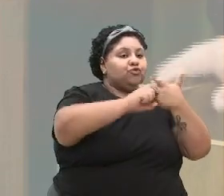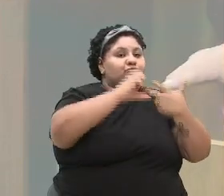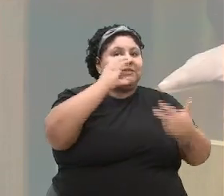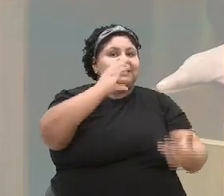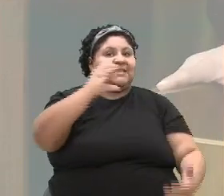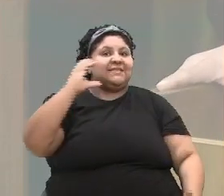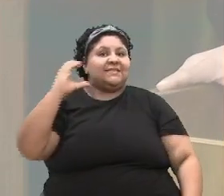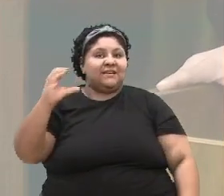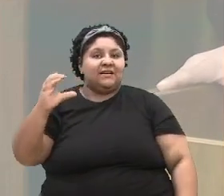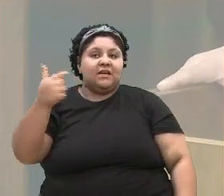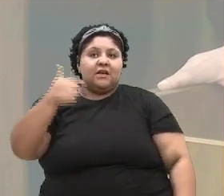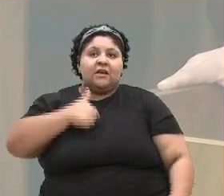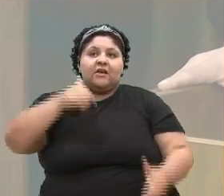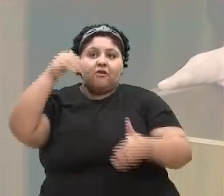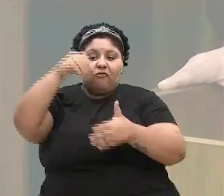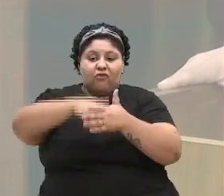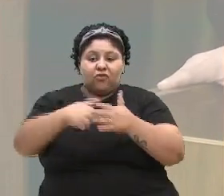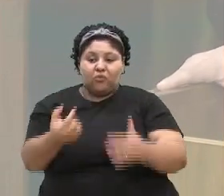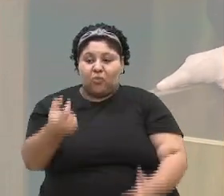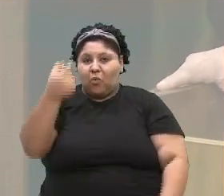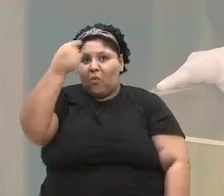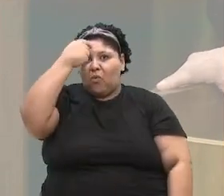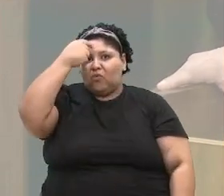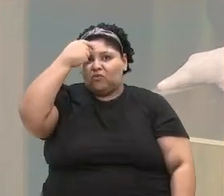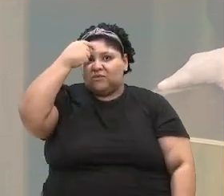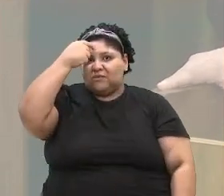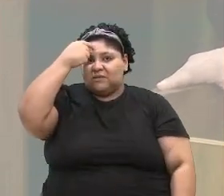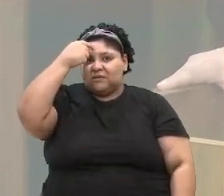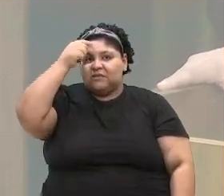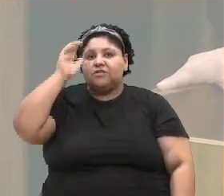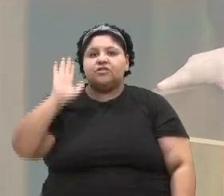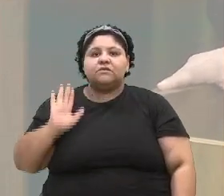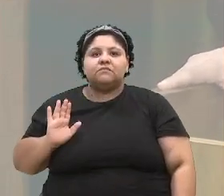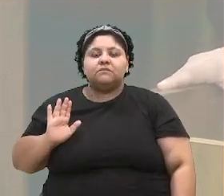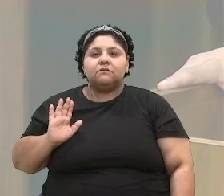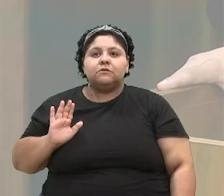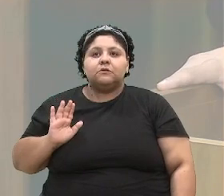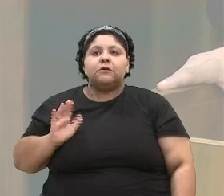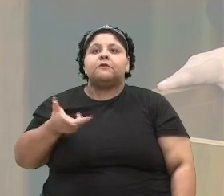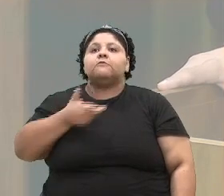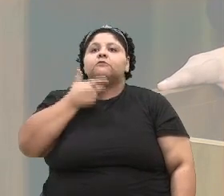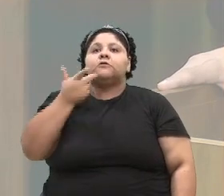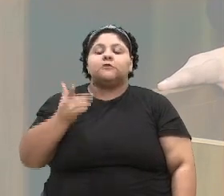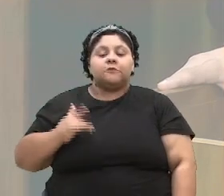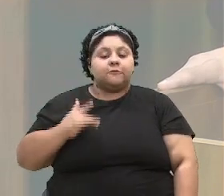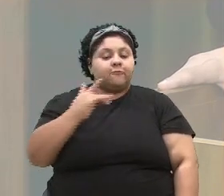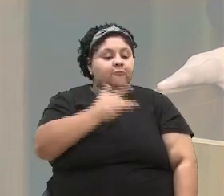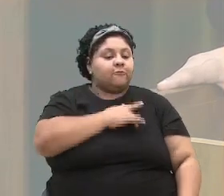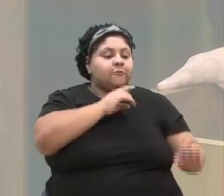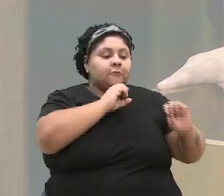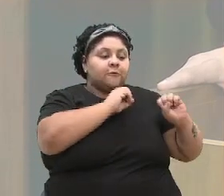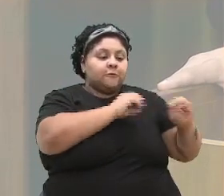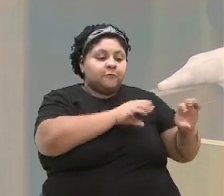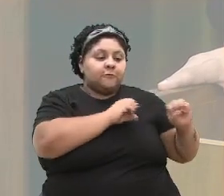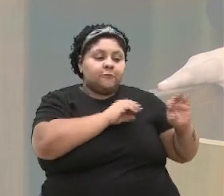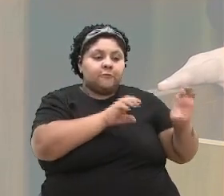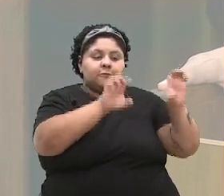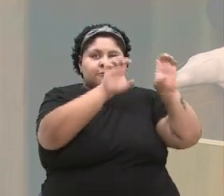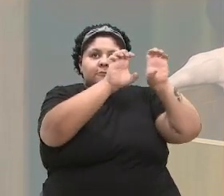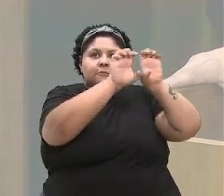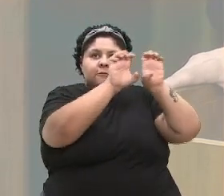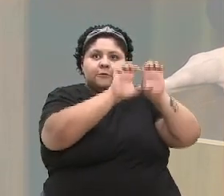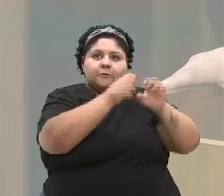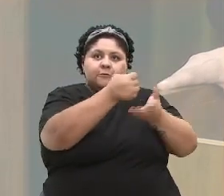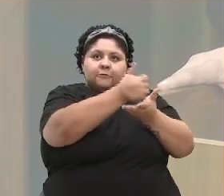Executivo, eu voto consciente, com a cabeça erguida. Friso, saúde, educação, infraestrutura